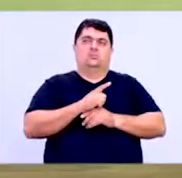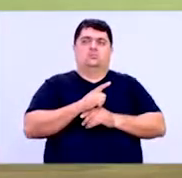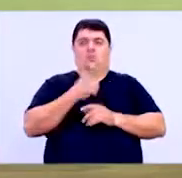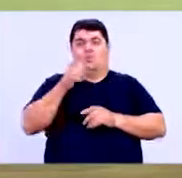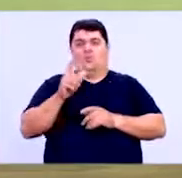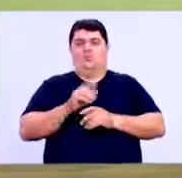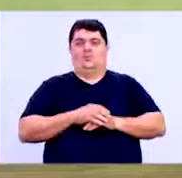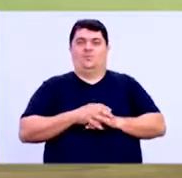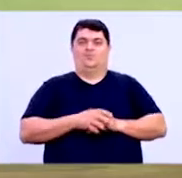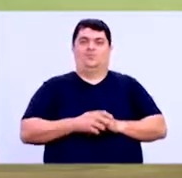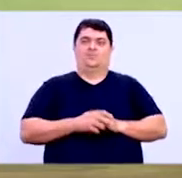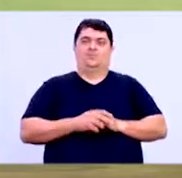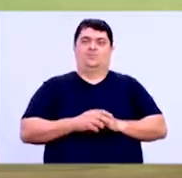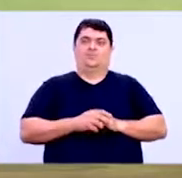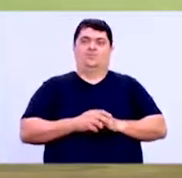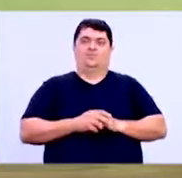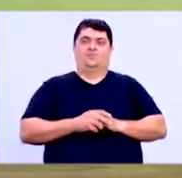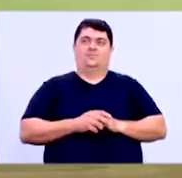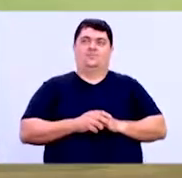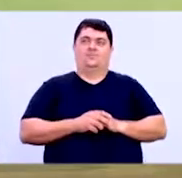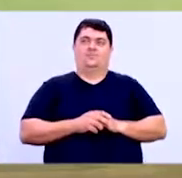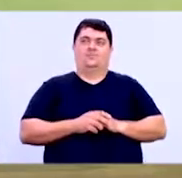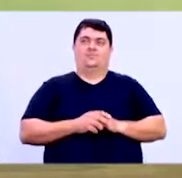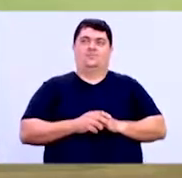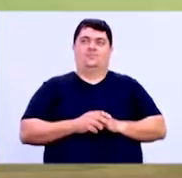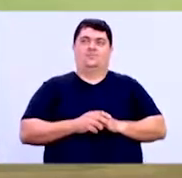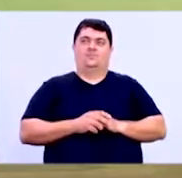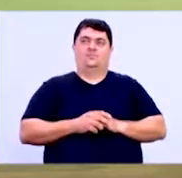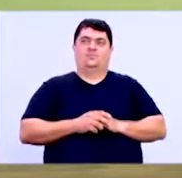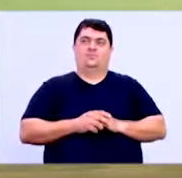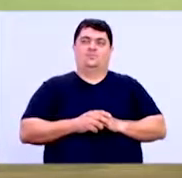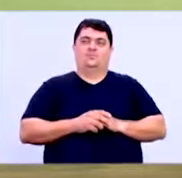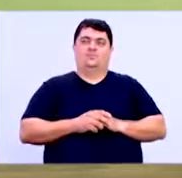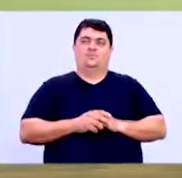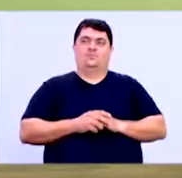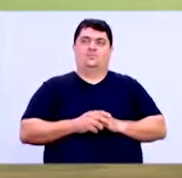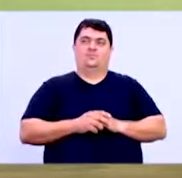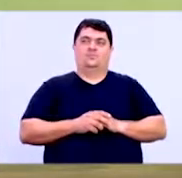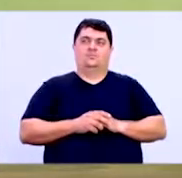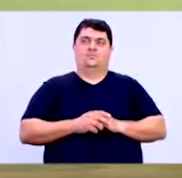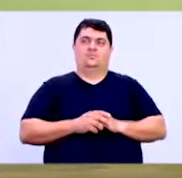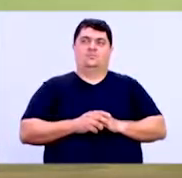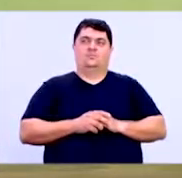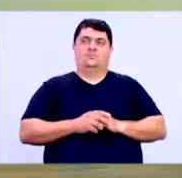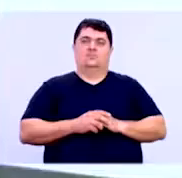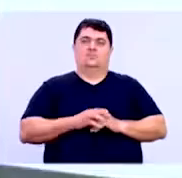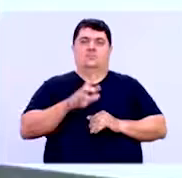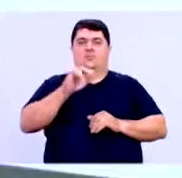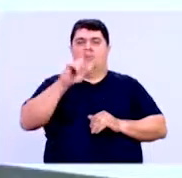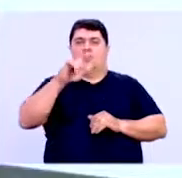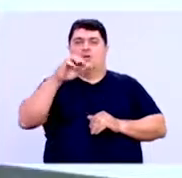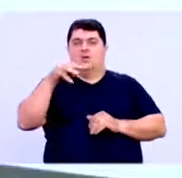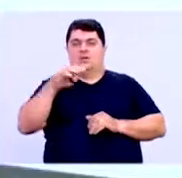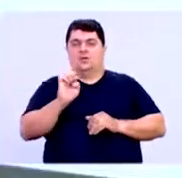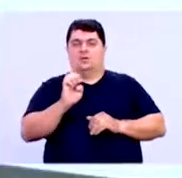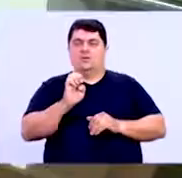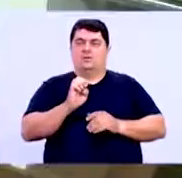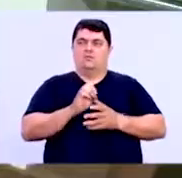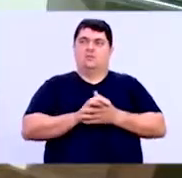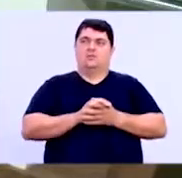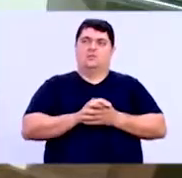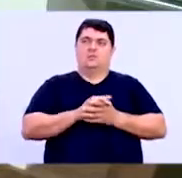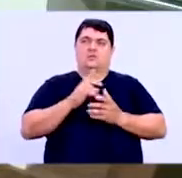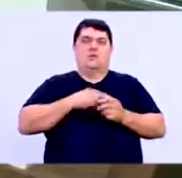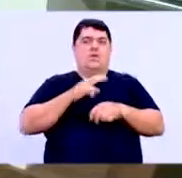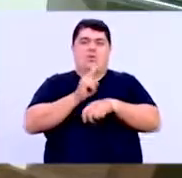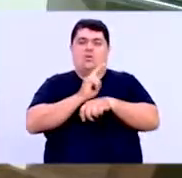né? Ele vai responder, então, o que é o regime e qual a sua importância. Então, é isso mesmo, né, professor? Sobre o regime de caixa, mais alguma? É o